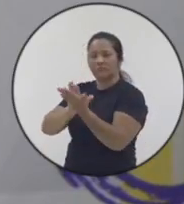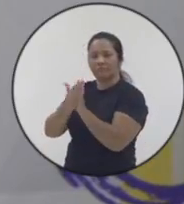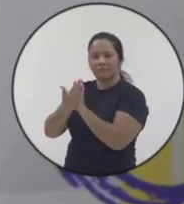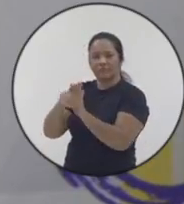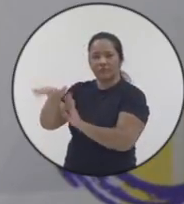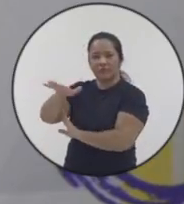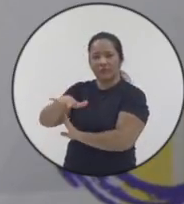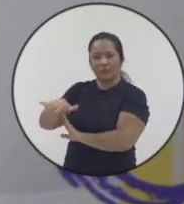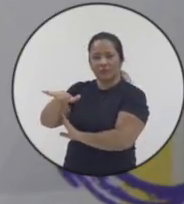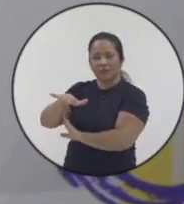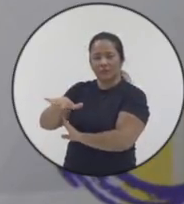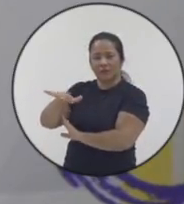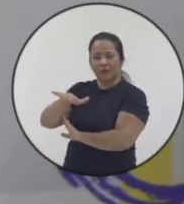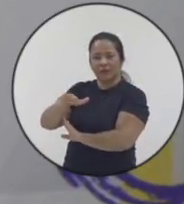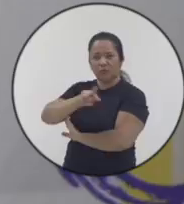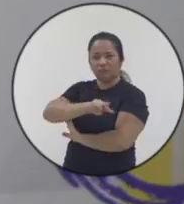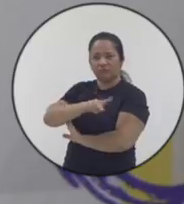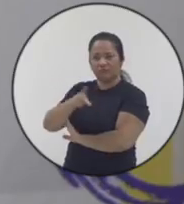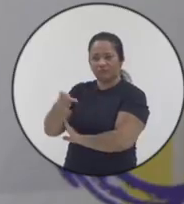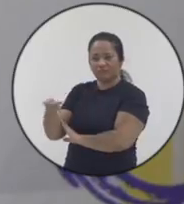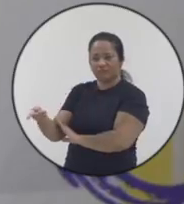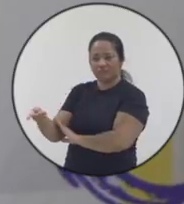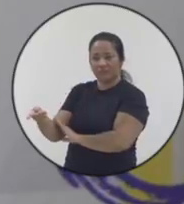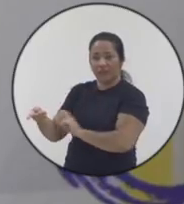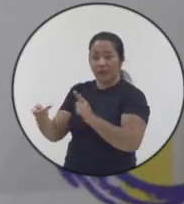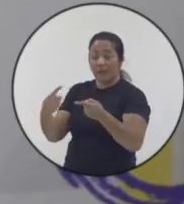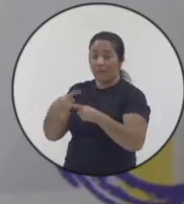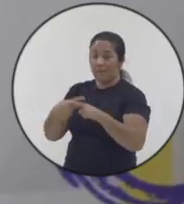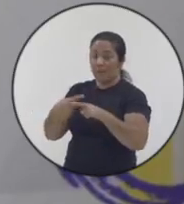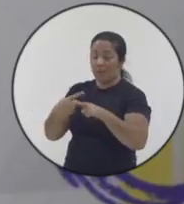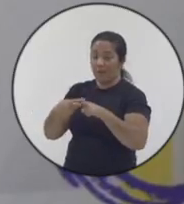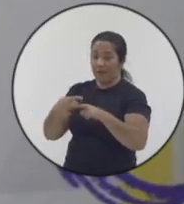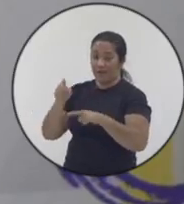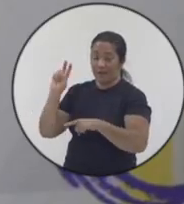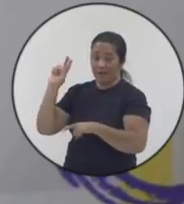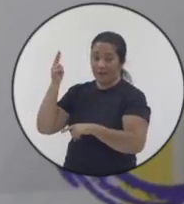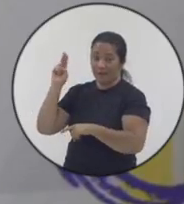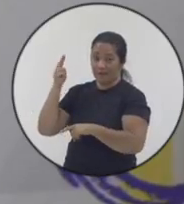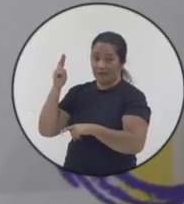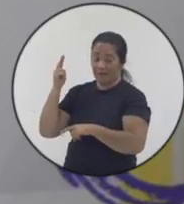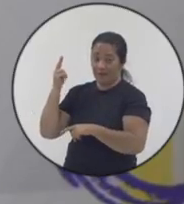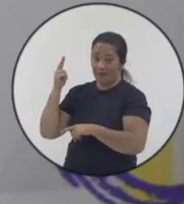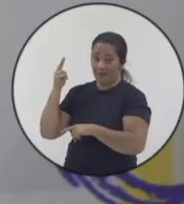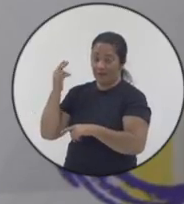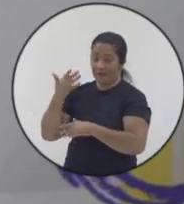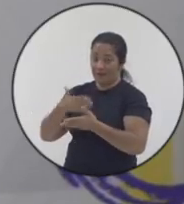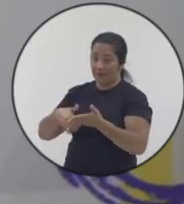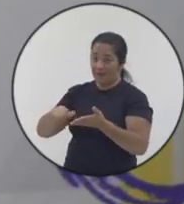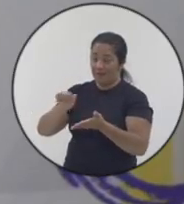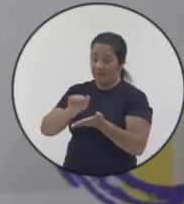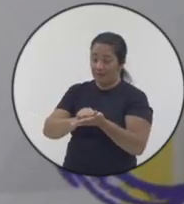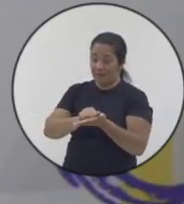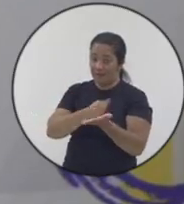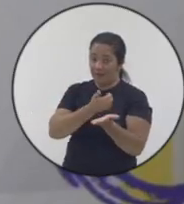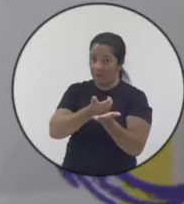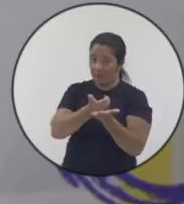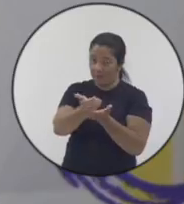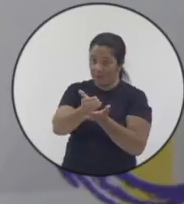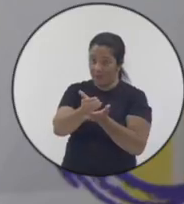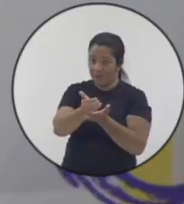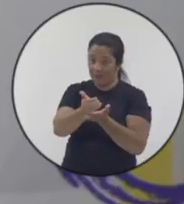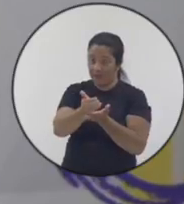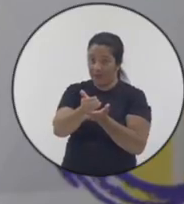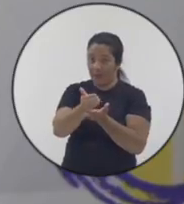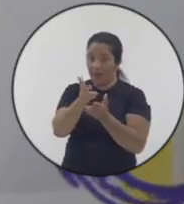espaço ambíguo. Ambíguo por quê? Porque, historicamente, desde quando ela vai sendo implementada, eu percebo a psicologia em dois